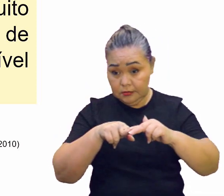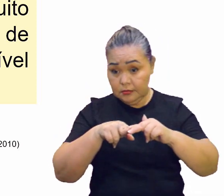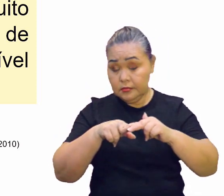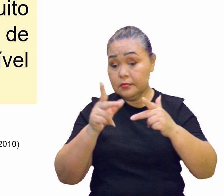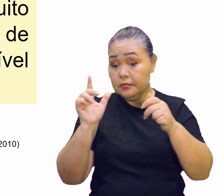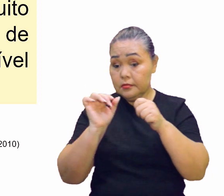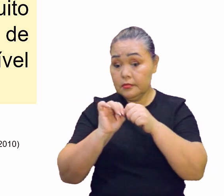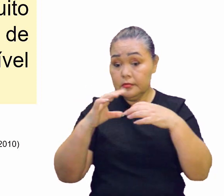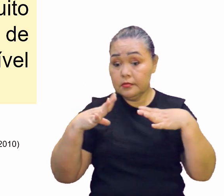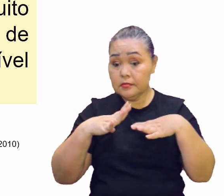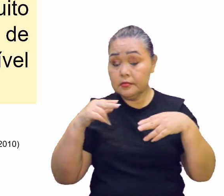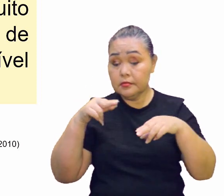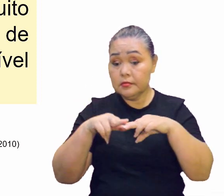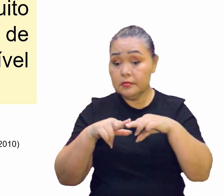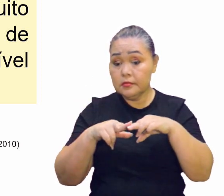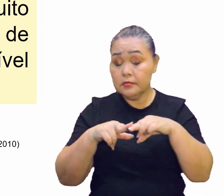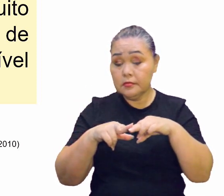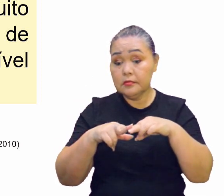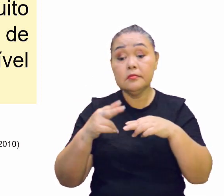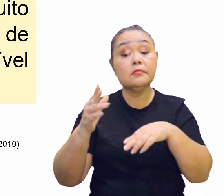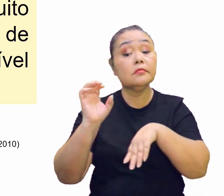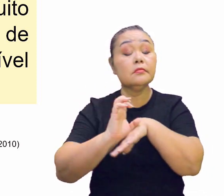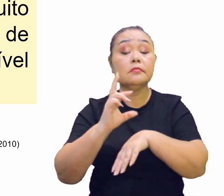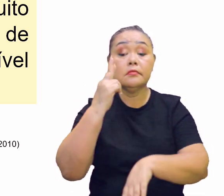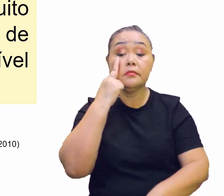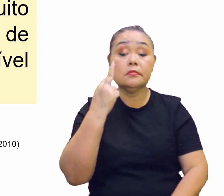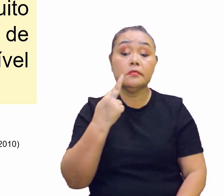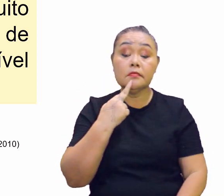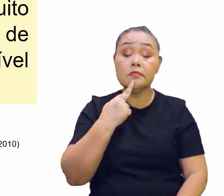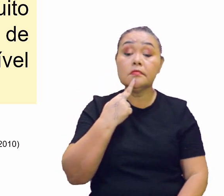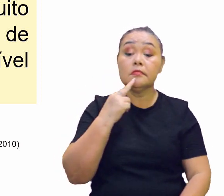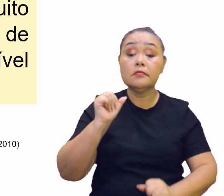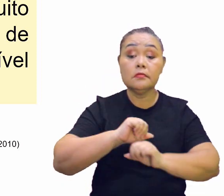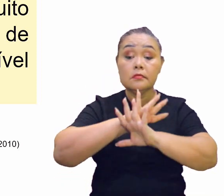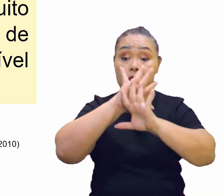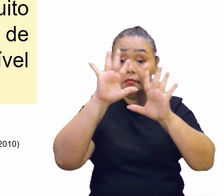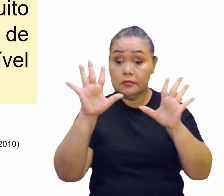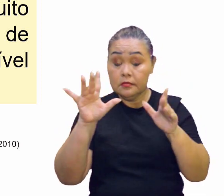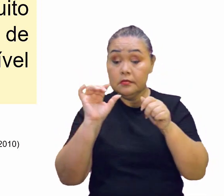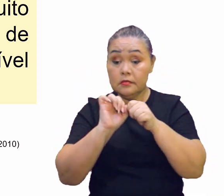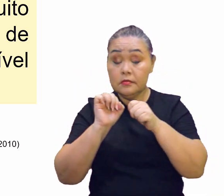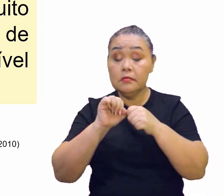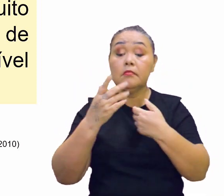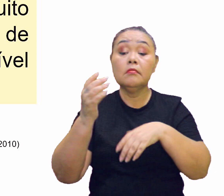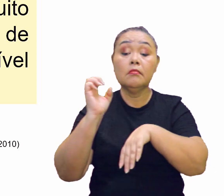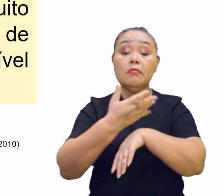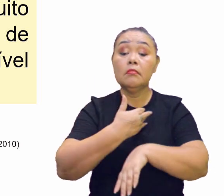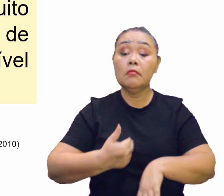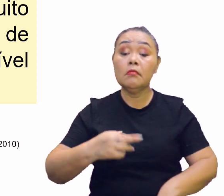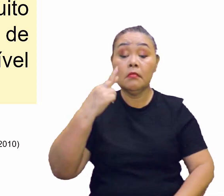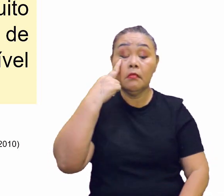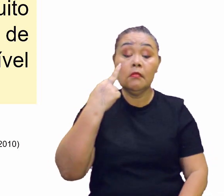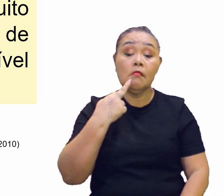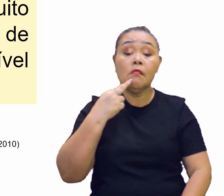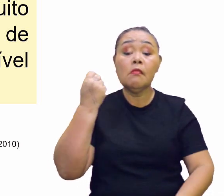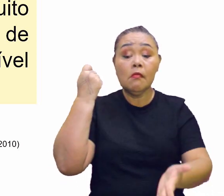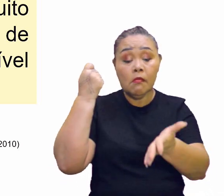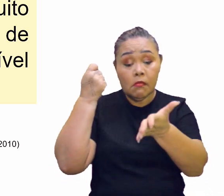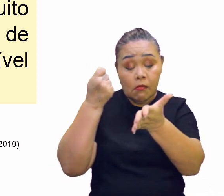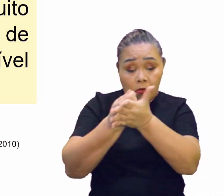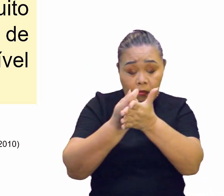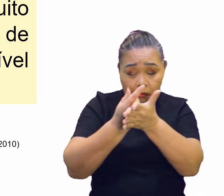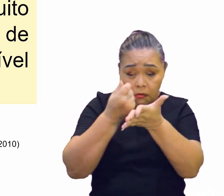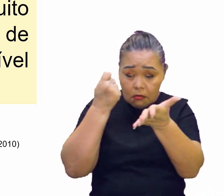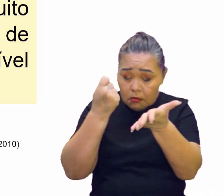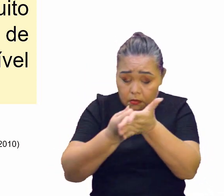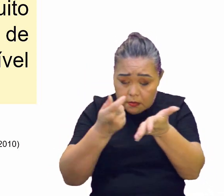na cidade, fazer a compra, Rondônia tem uma das maiores transparências do Brasil, o governo de Rondônia. Vai estar lá quanto é que